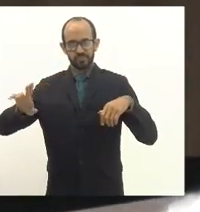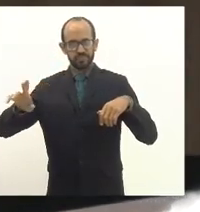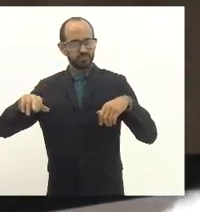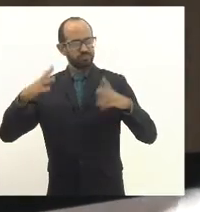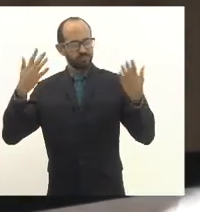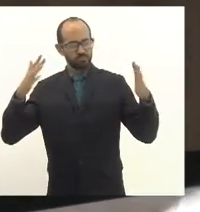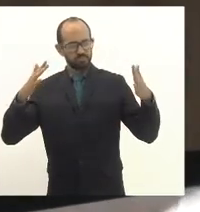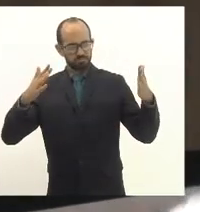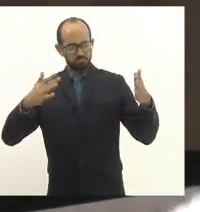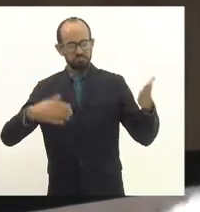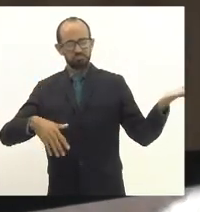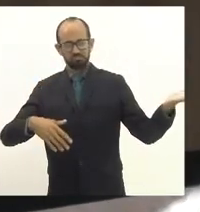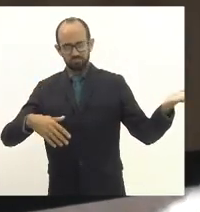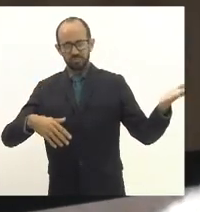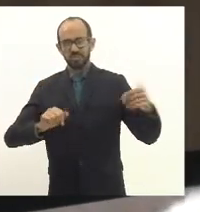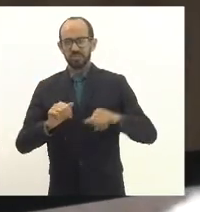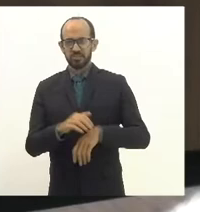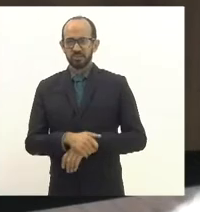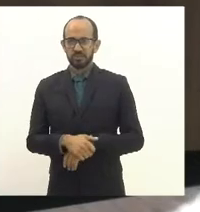você.